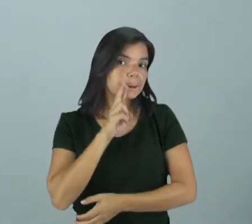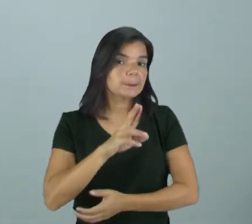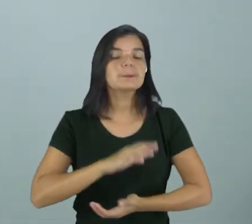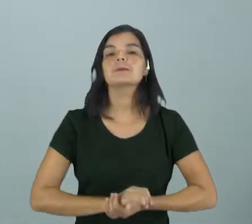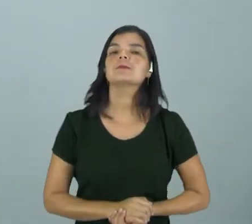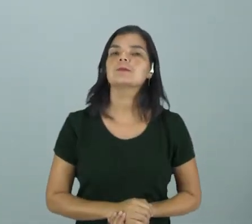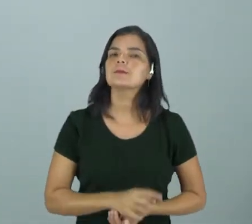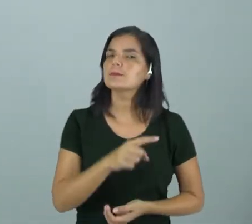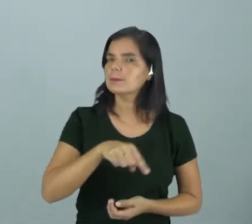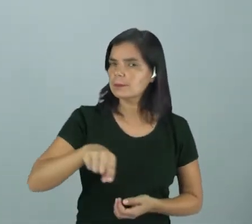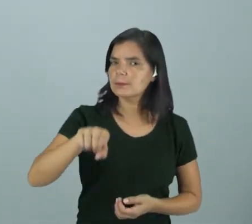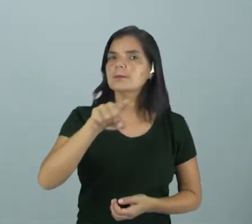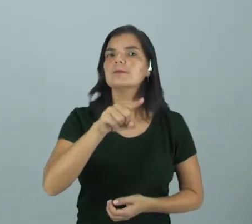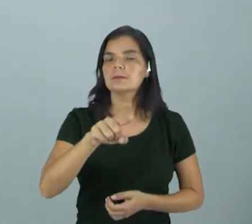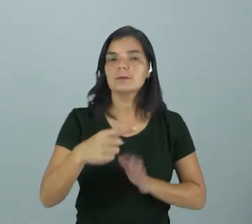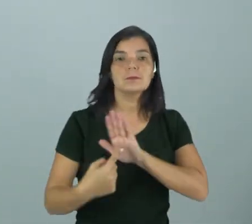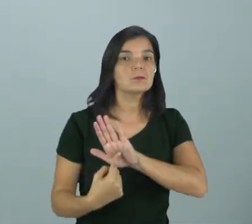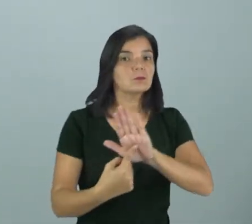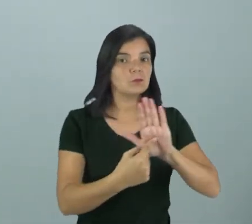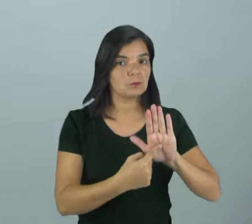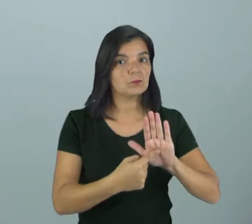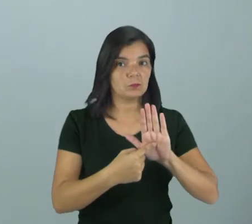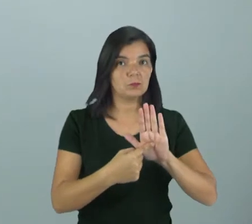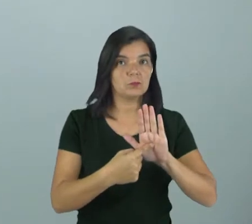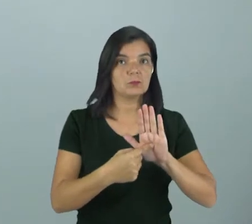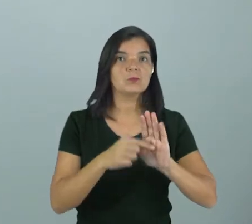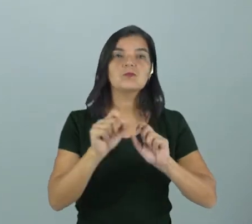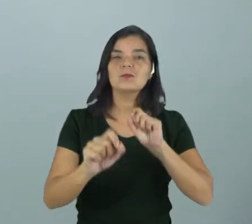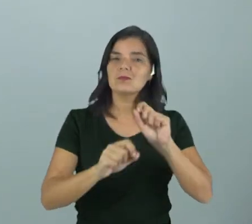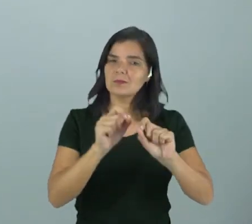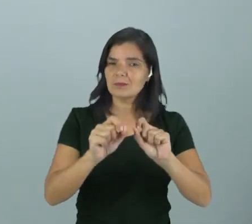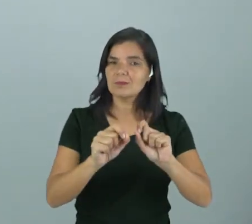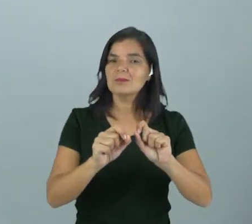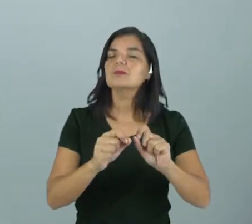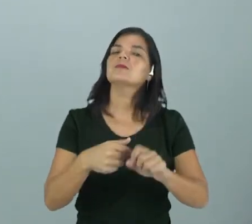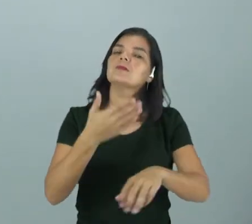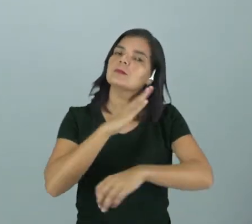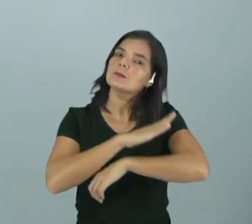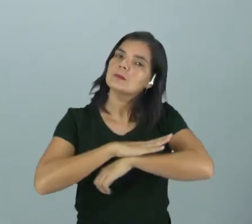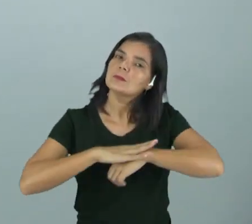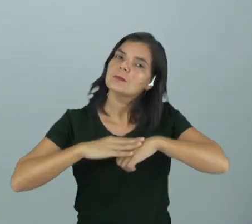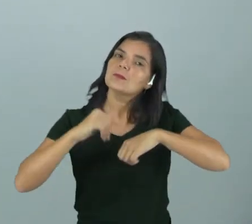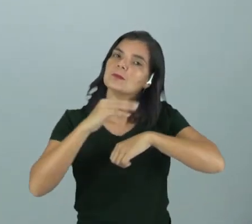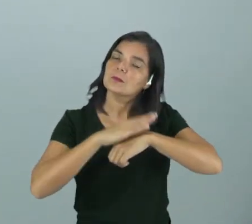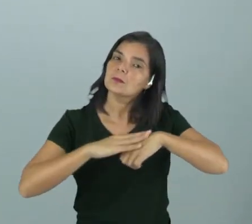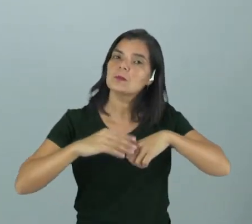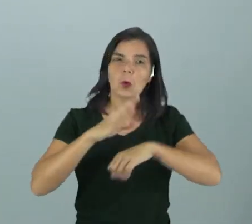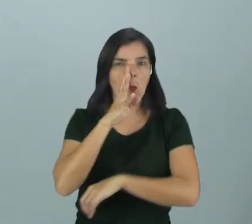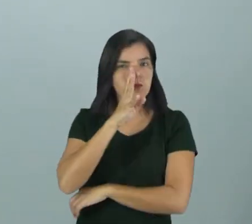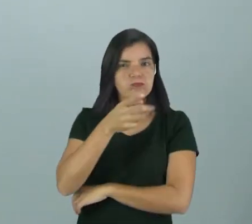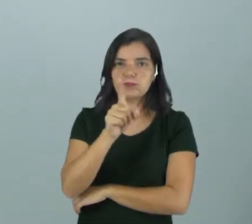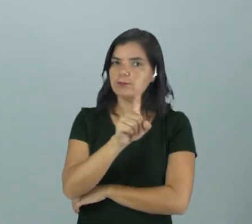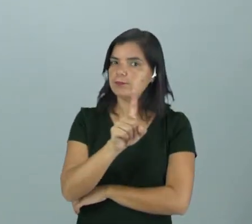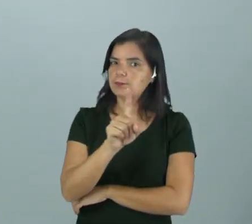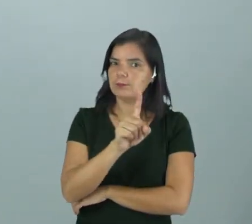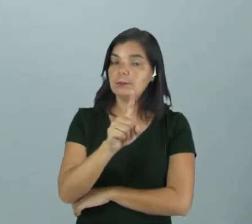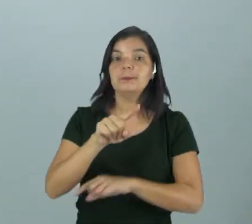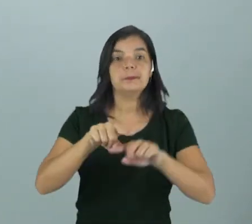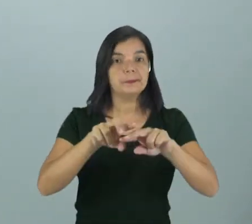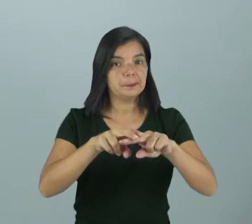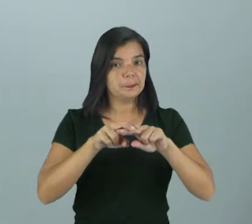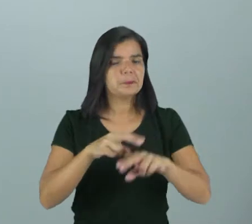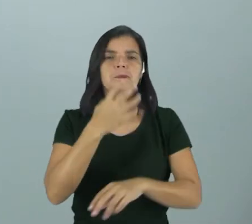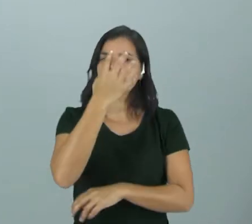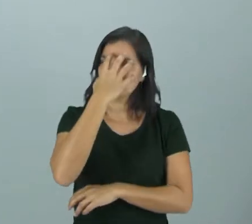reclamação. Você deve apresentar polidez, tentar ser gentil e não tentar ser ofensivo, por você